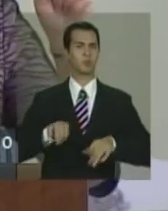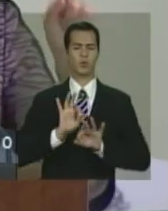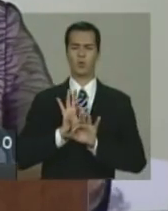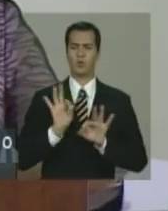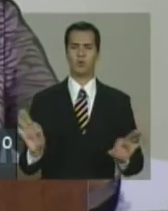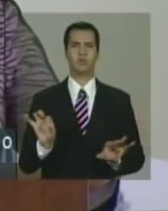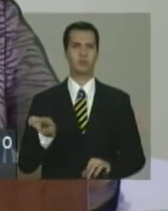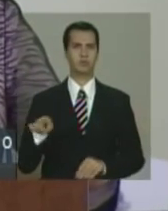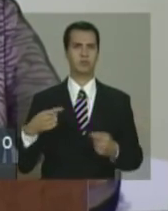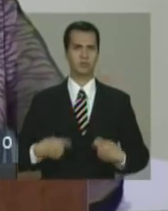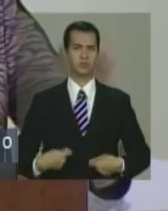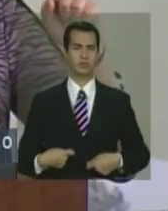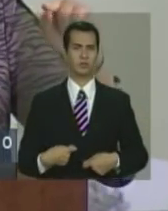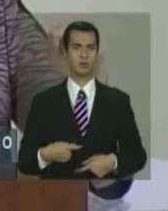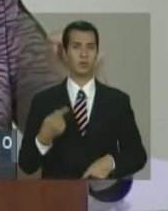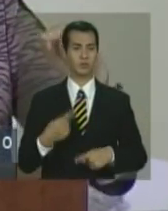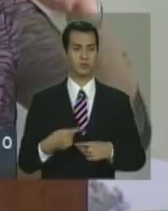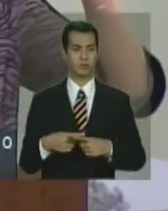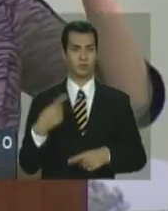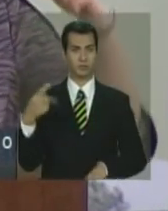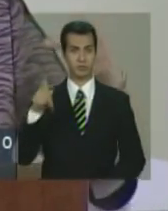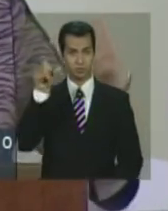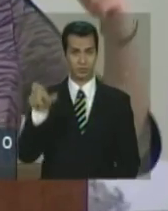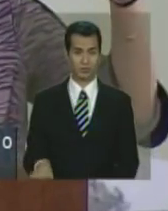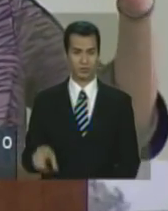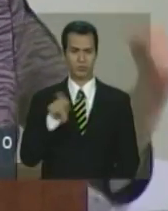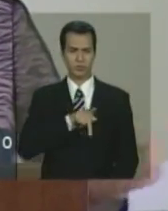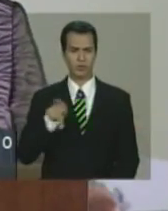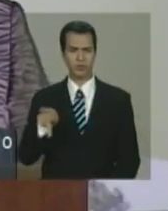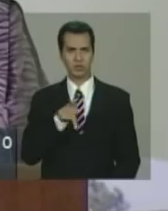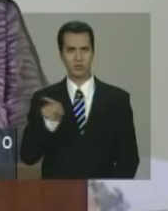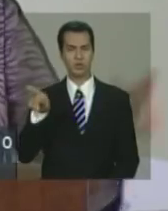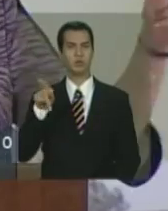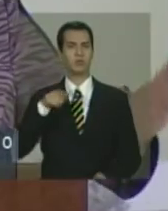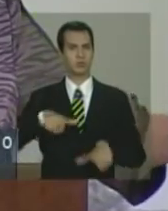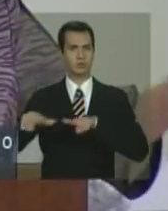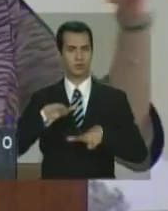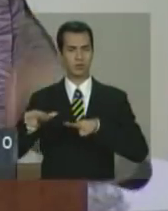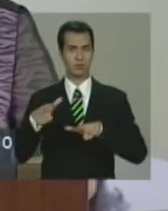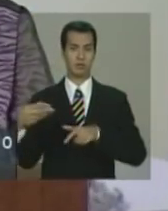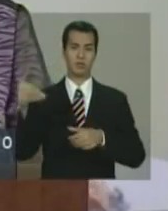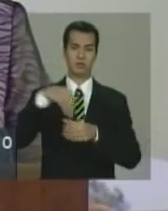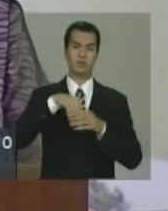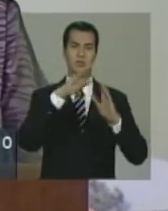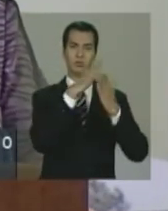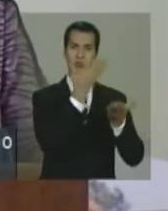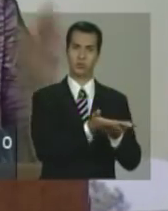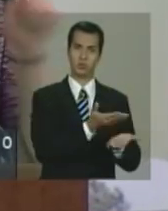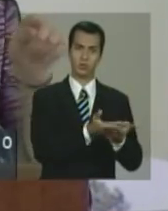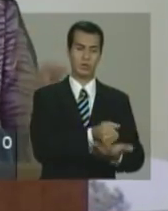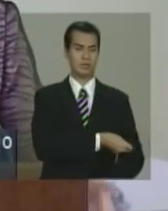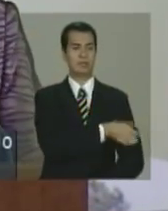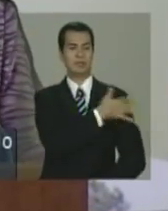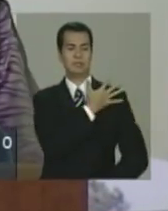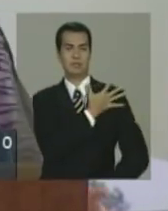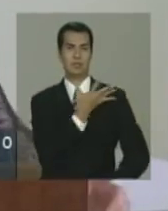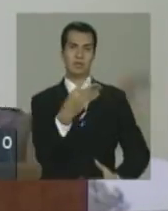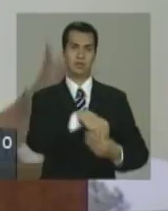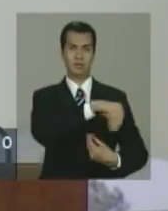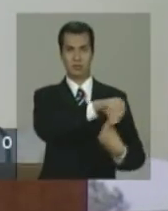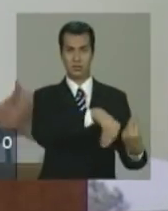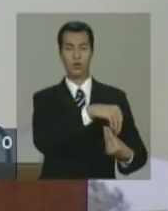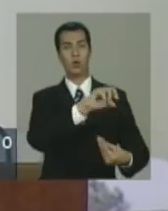na situação de um professor de uma escola, multisseriada ou não, no campo